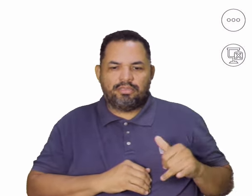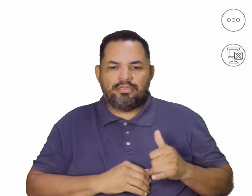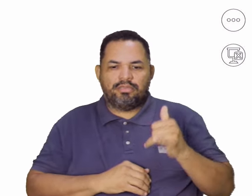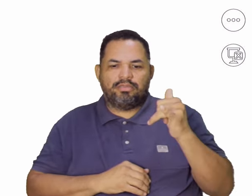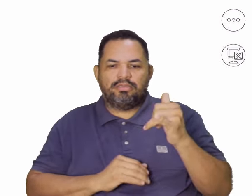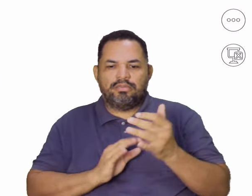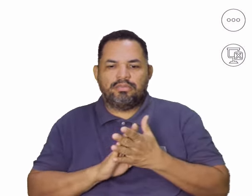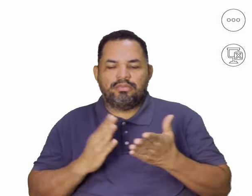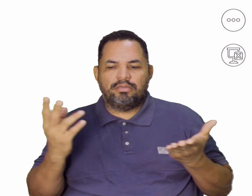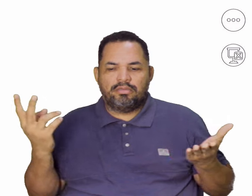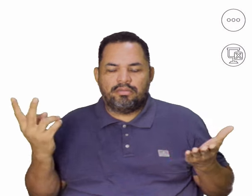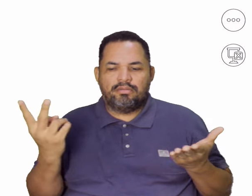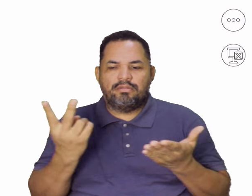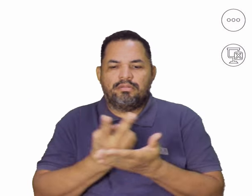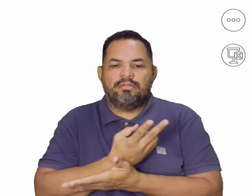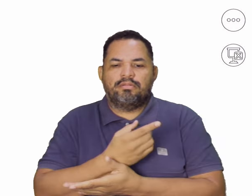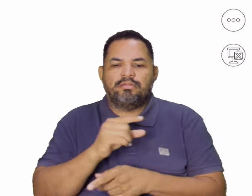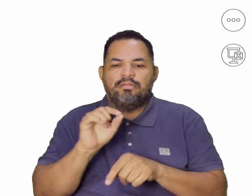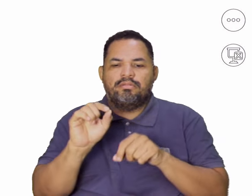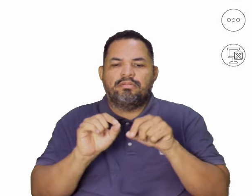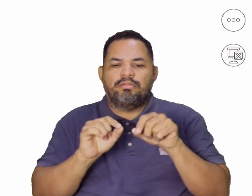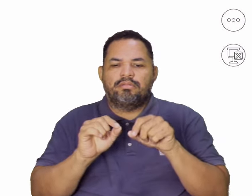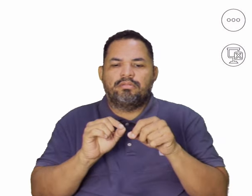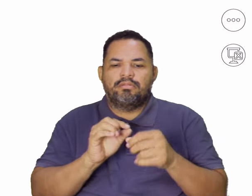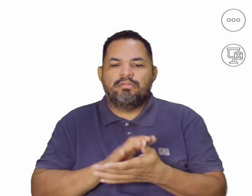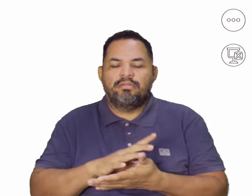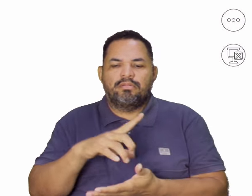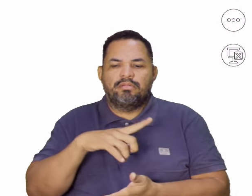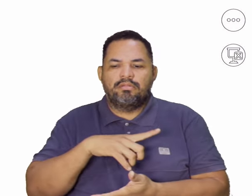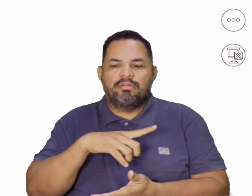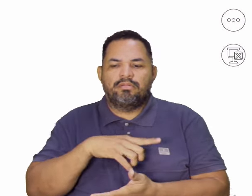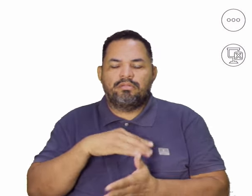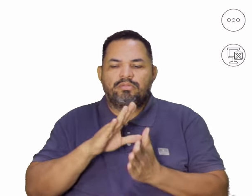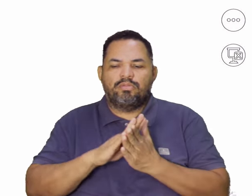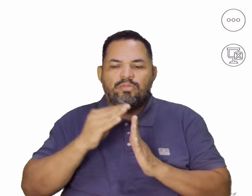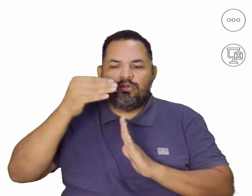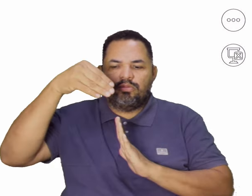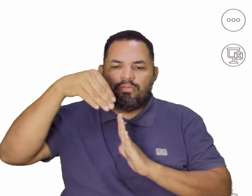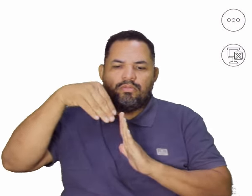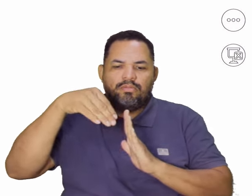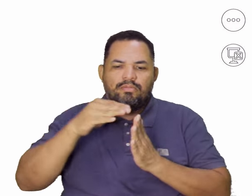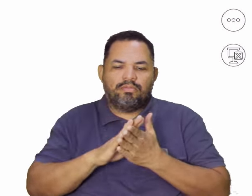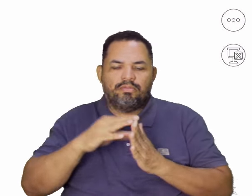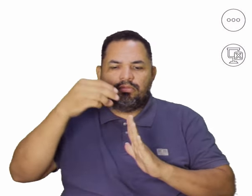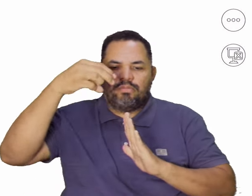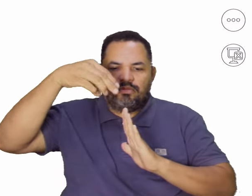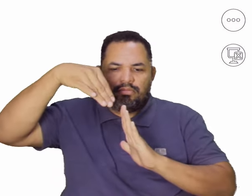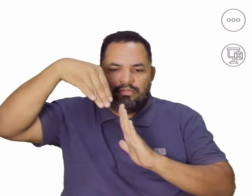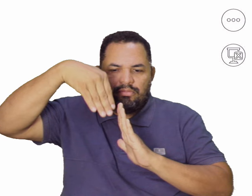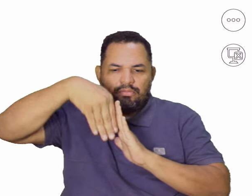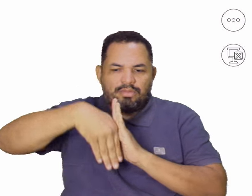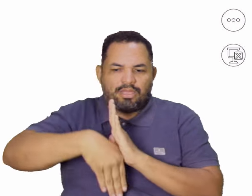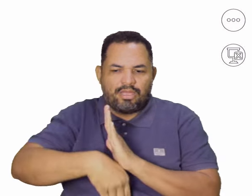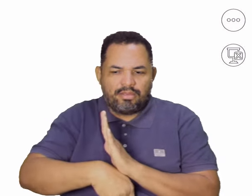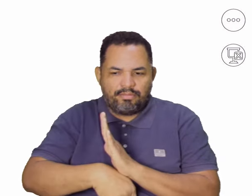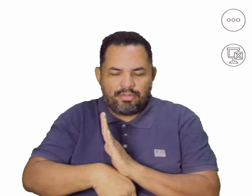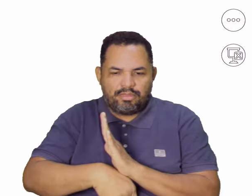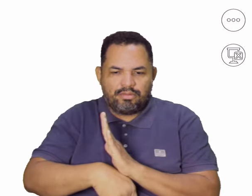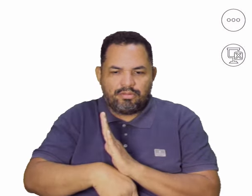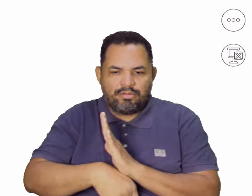nós afirmamos que ali está havendo ou sofrendo um